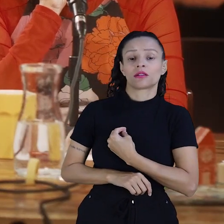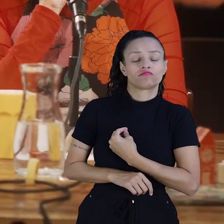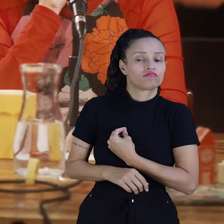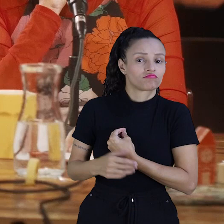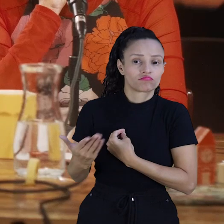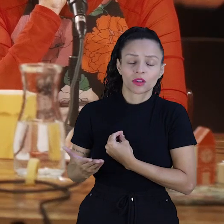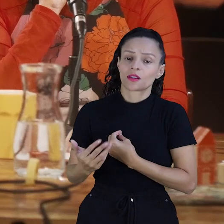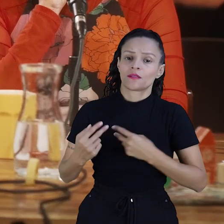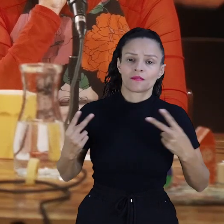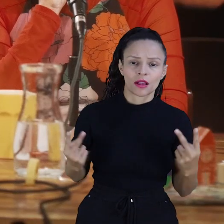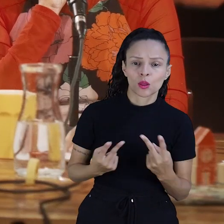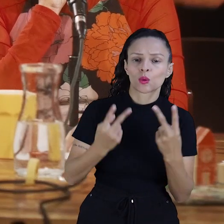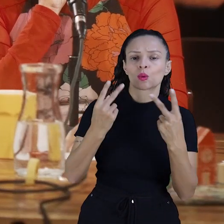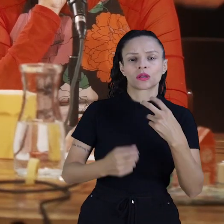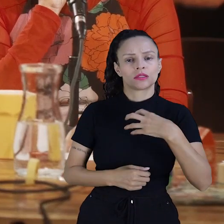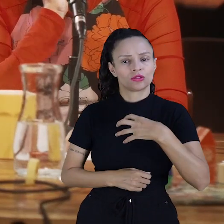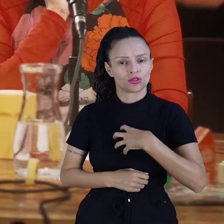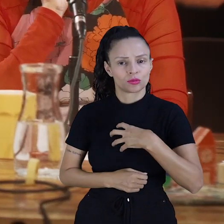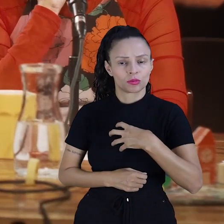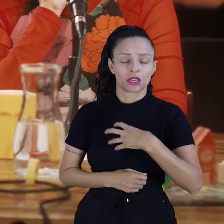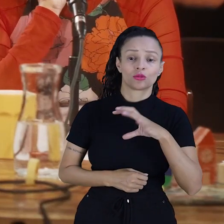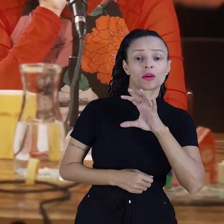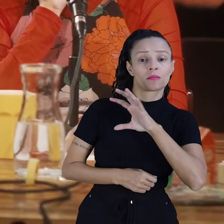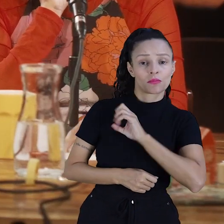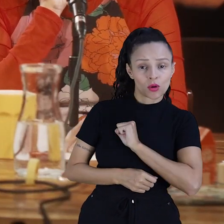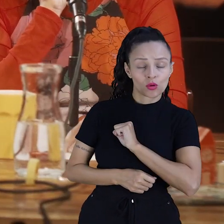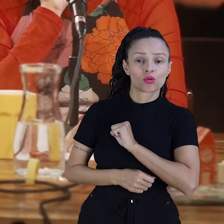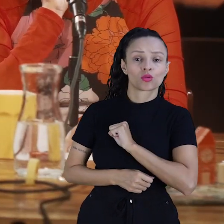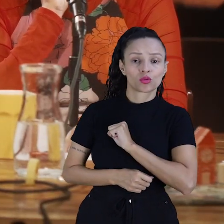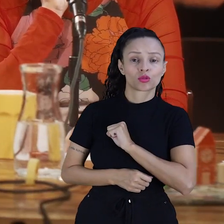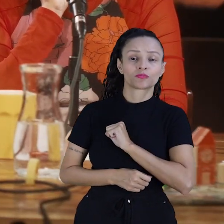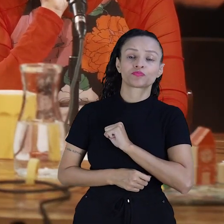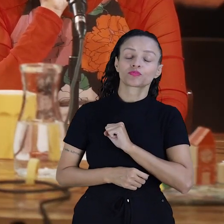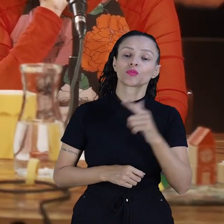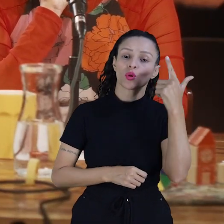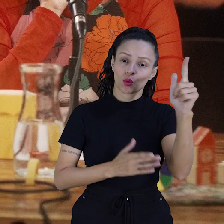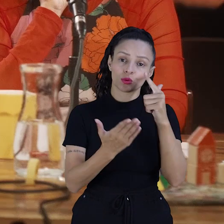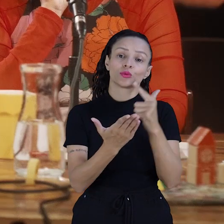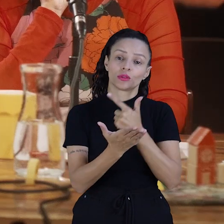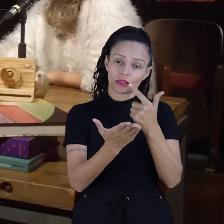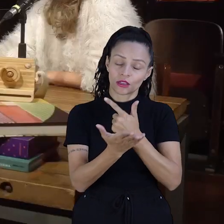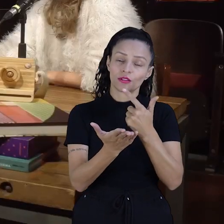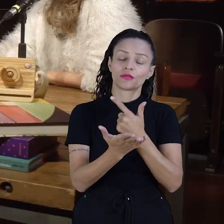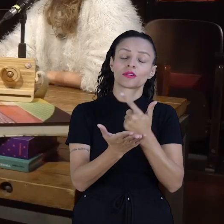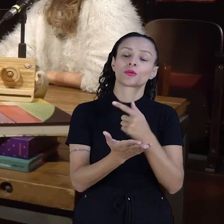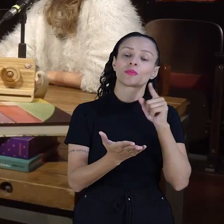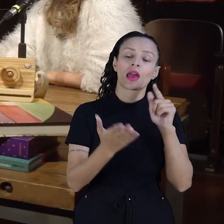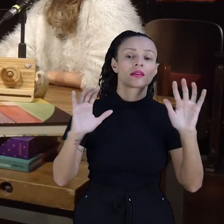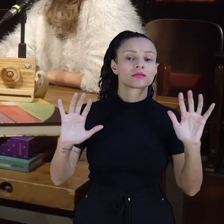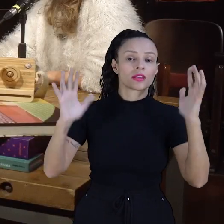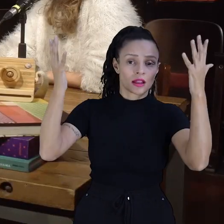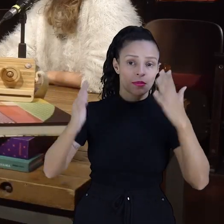os valores, os sentimentos, o amor no Nini Nina, que é o meu livro que celebra o